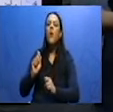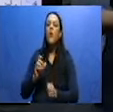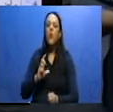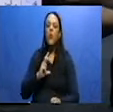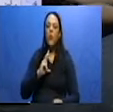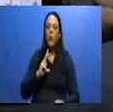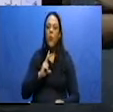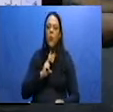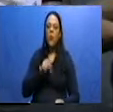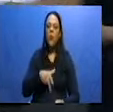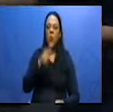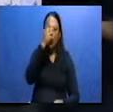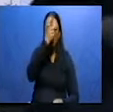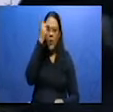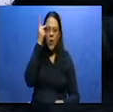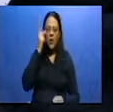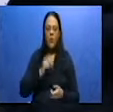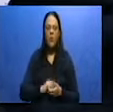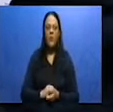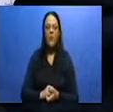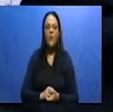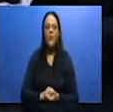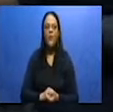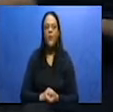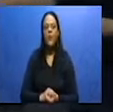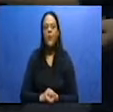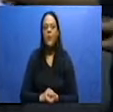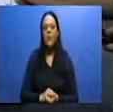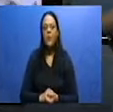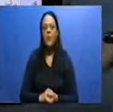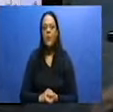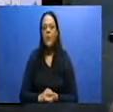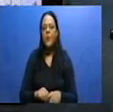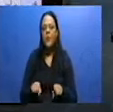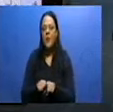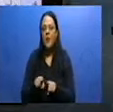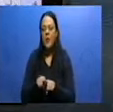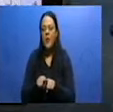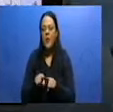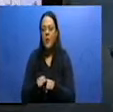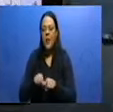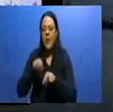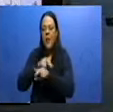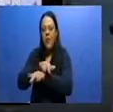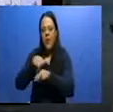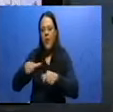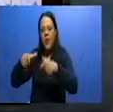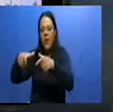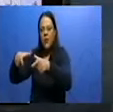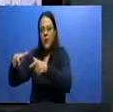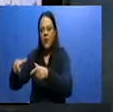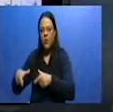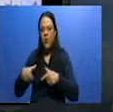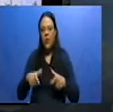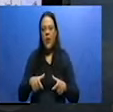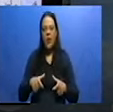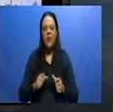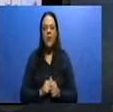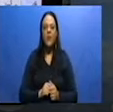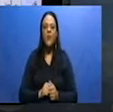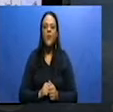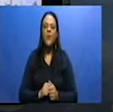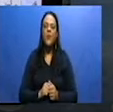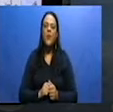ó, destacado, o Forte de São Jorge da Mina. Veja alguns outros lugares que ocuparam no